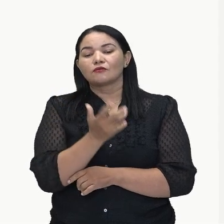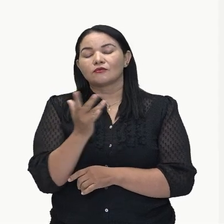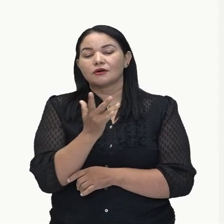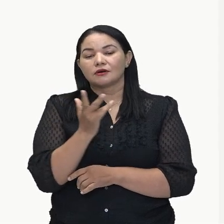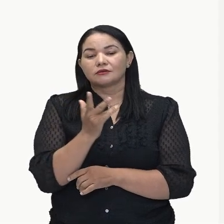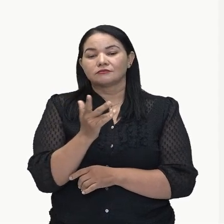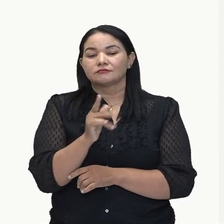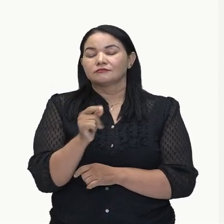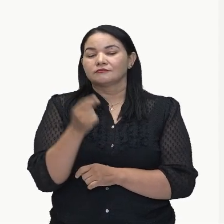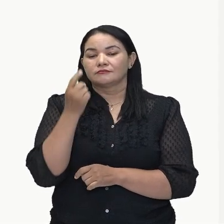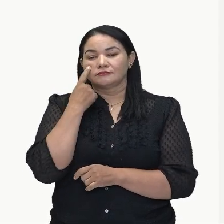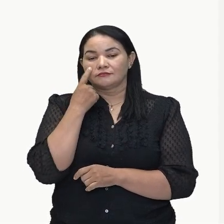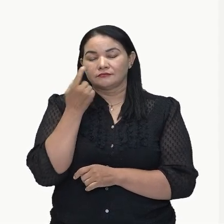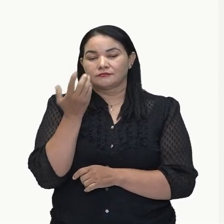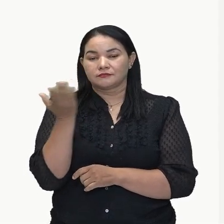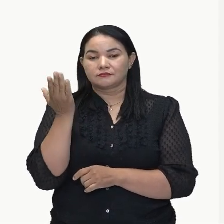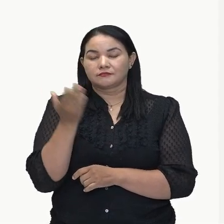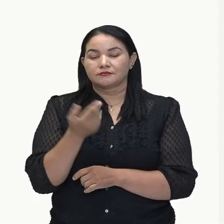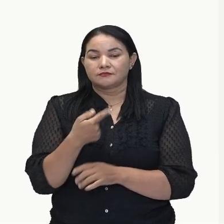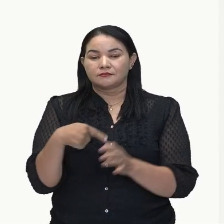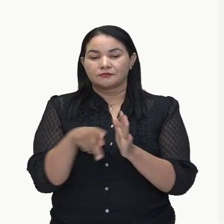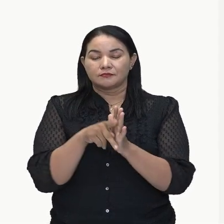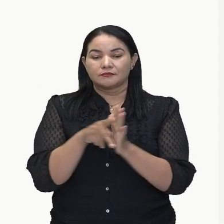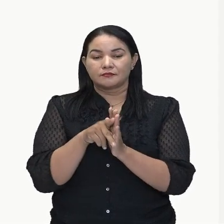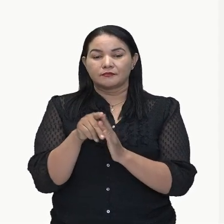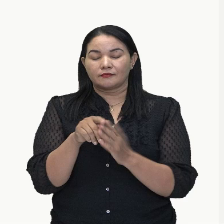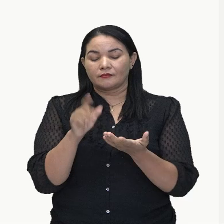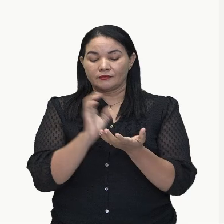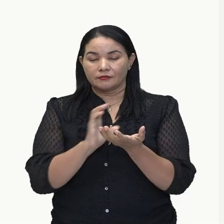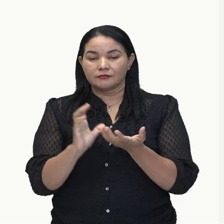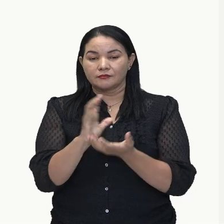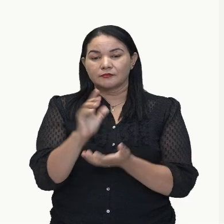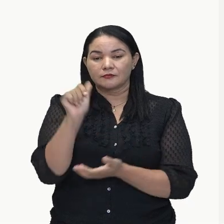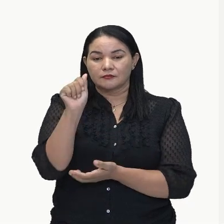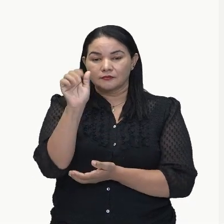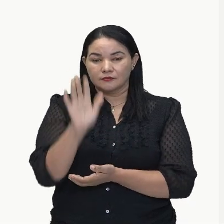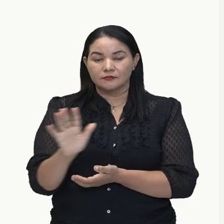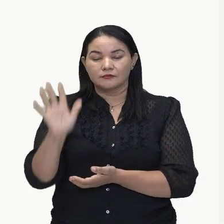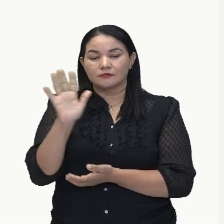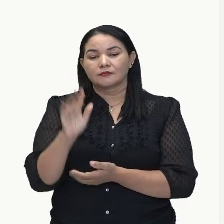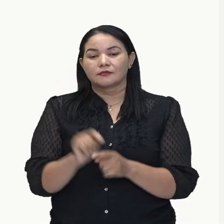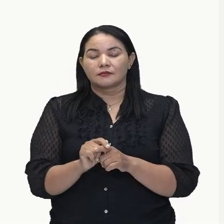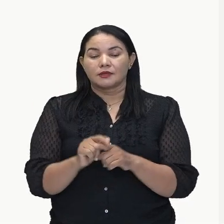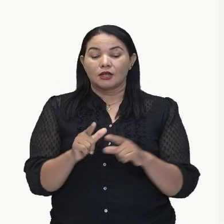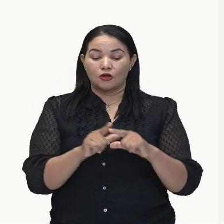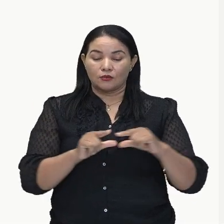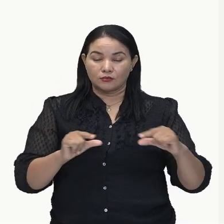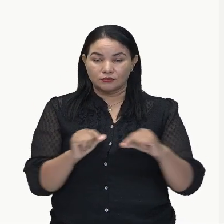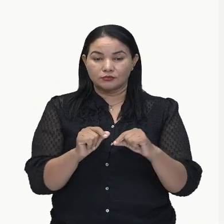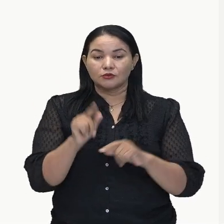maior quantidade no continente europeu. Agora, a população do Japão, gente,